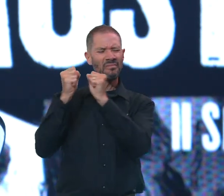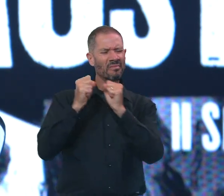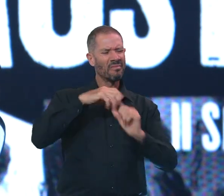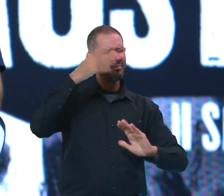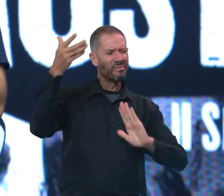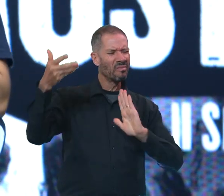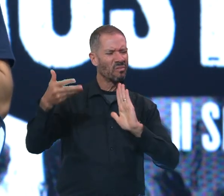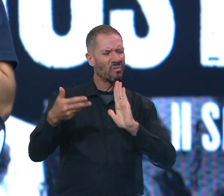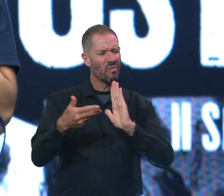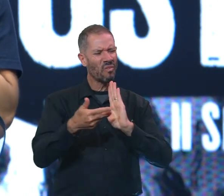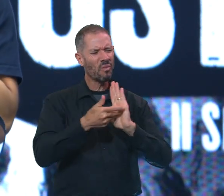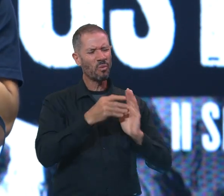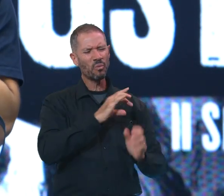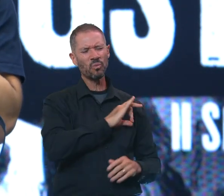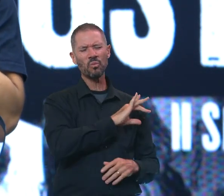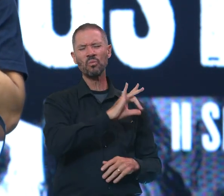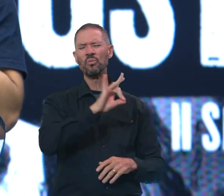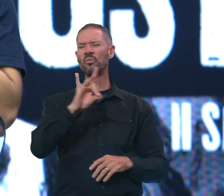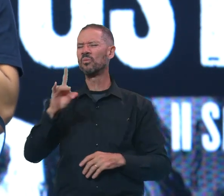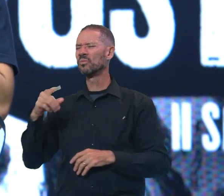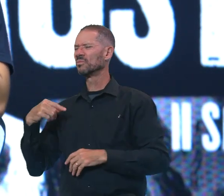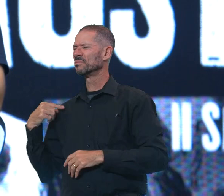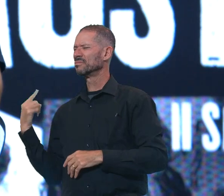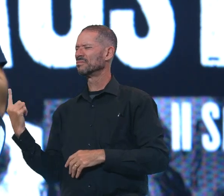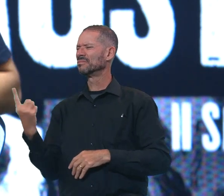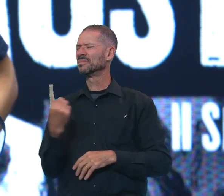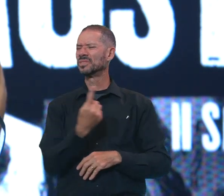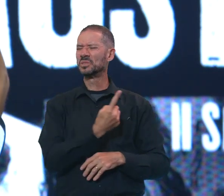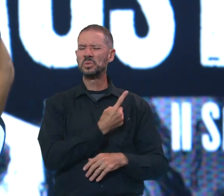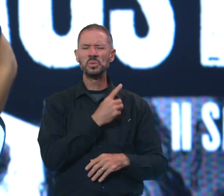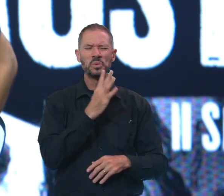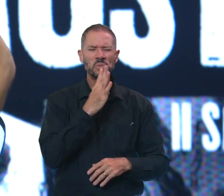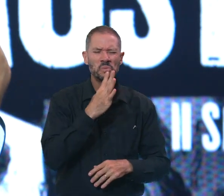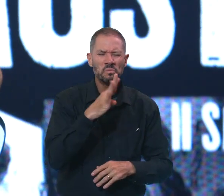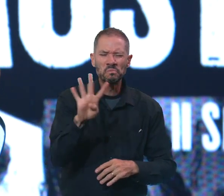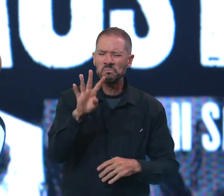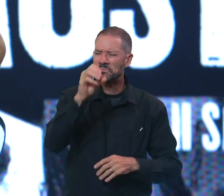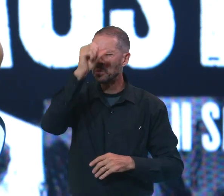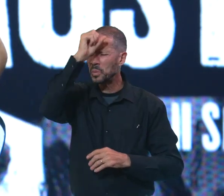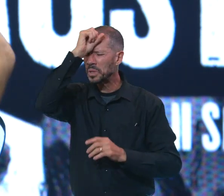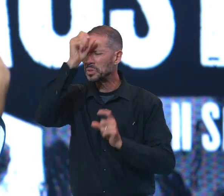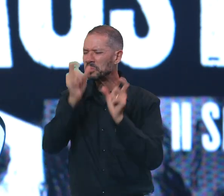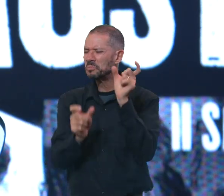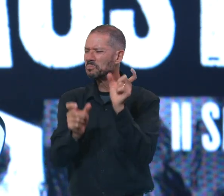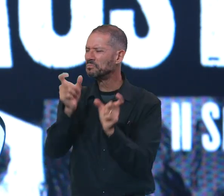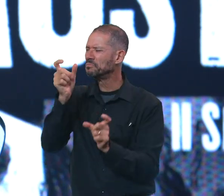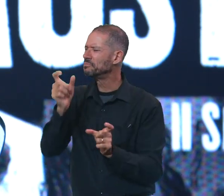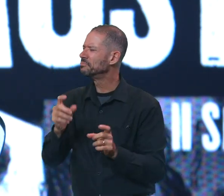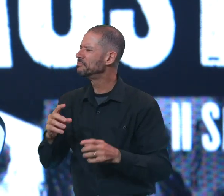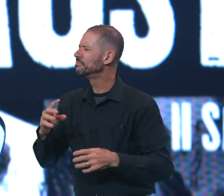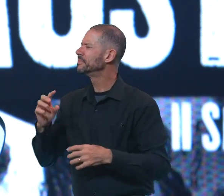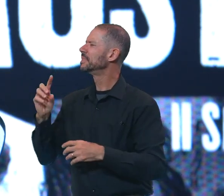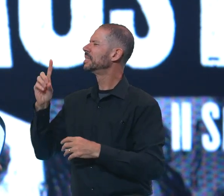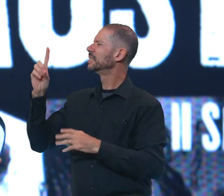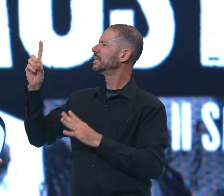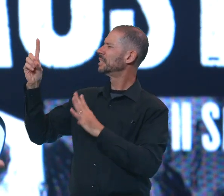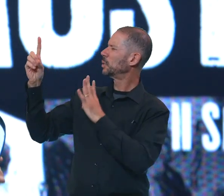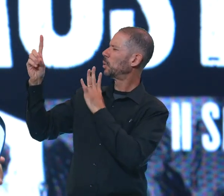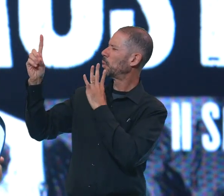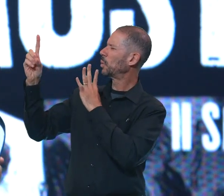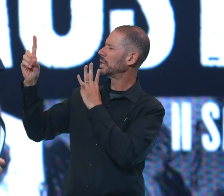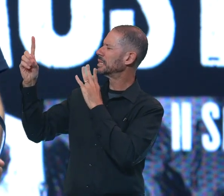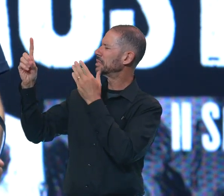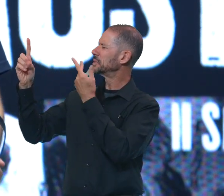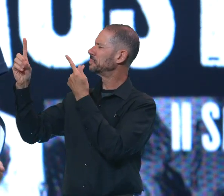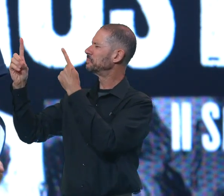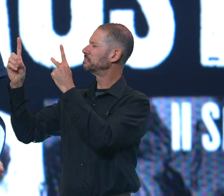quer falar a cada um de nós, Pai. Aqueles que não Te conhecem ainda possam Te conhecer e ouvir a Tua voz hoje nesse lugar, Pai. A